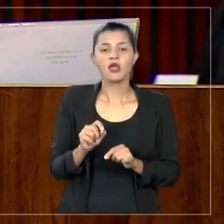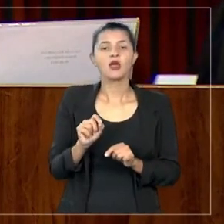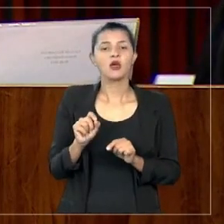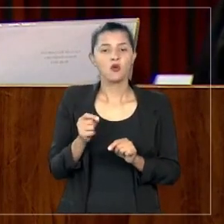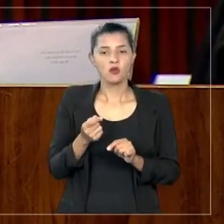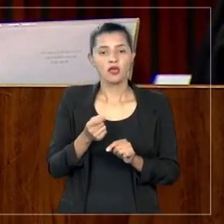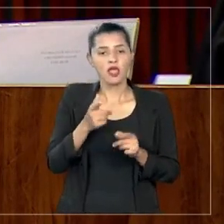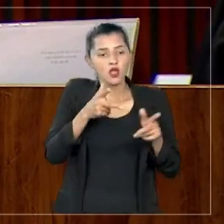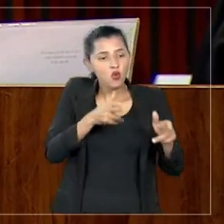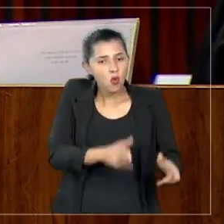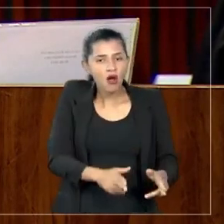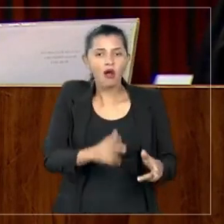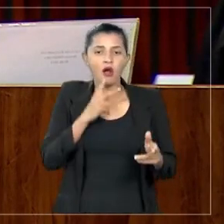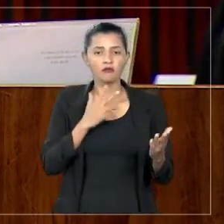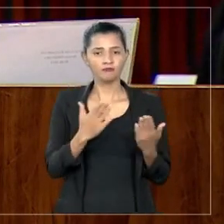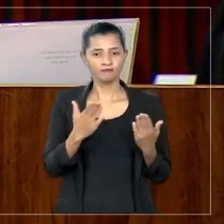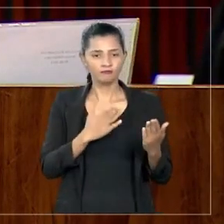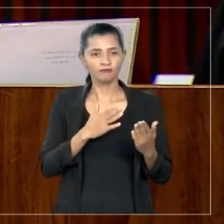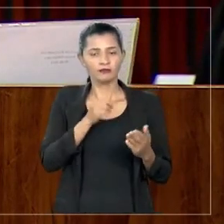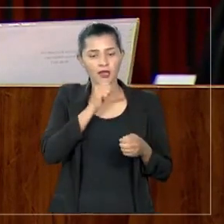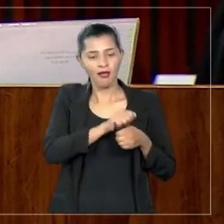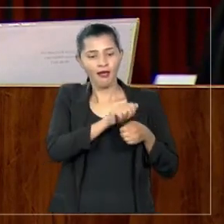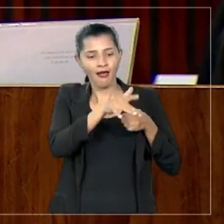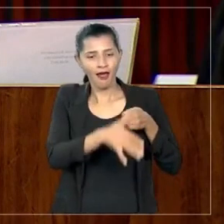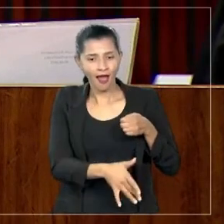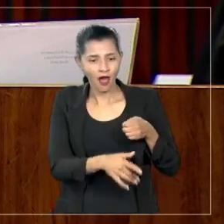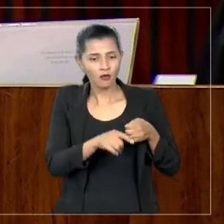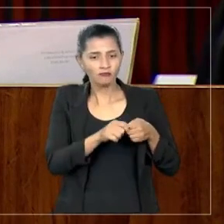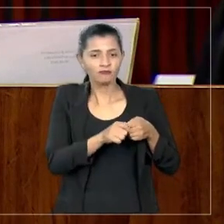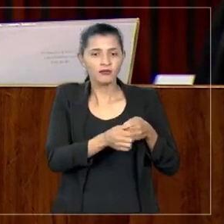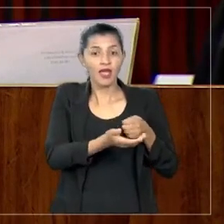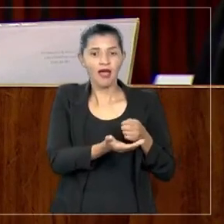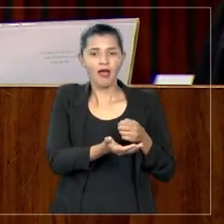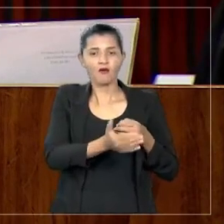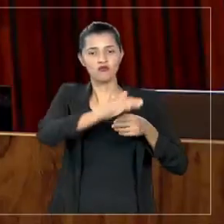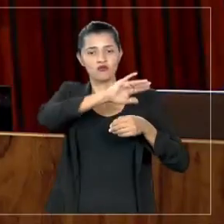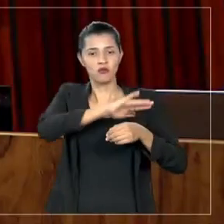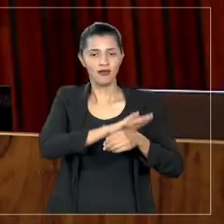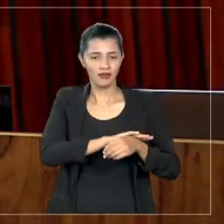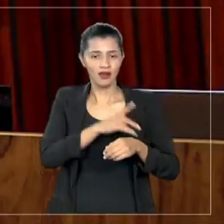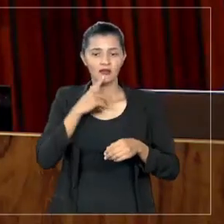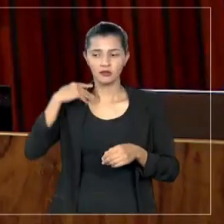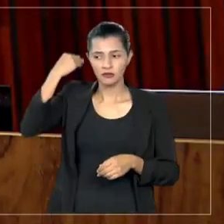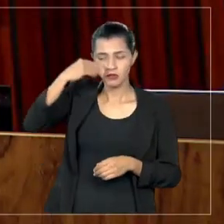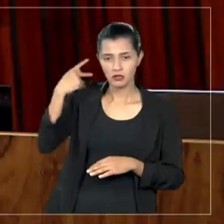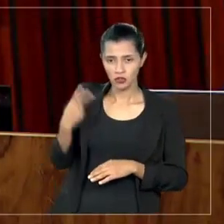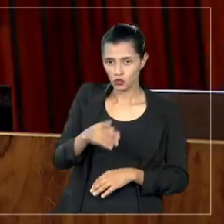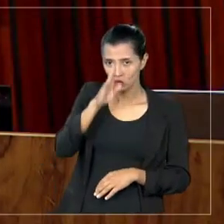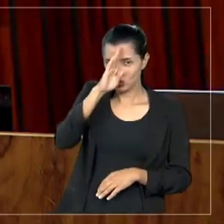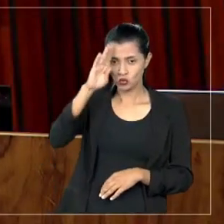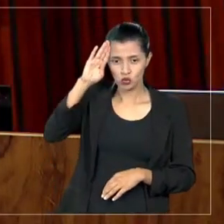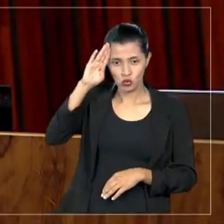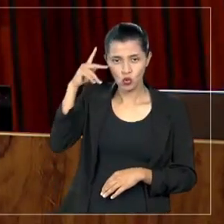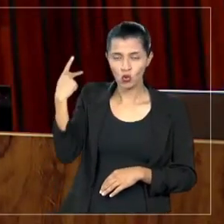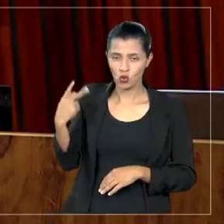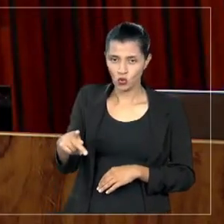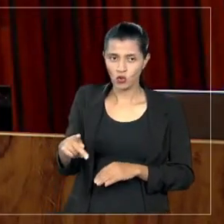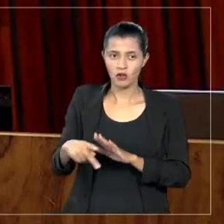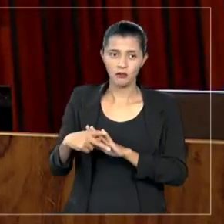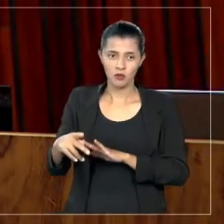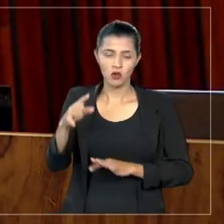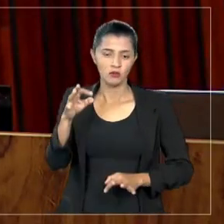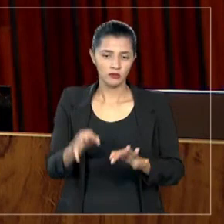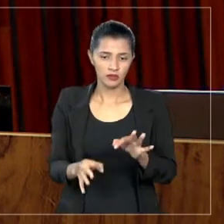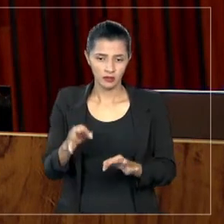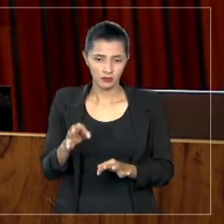frutuosa água límpida que da encosta jorra, na experiência acadêmica, intelectual e jurisdicional de Vossa